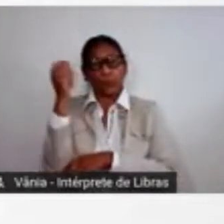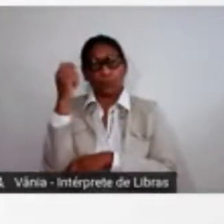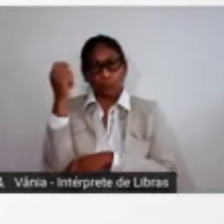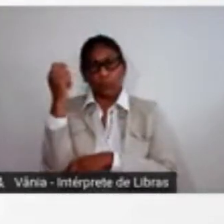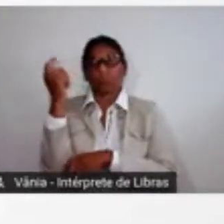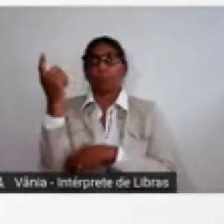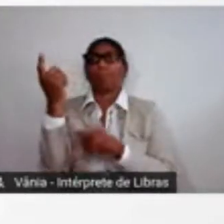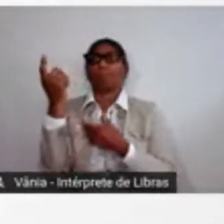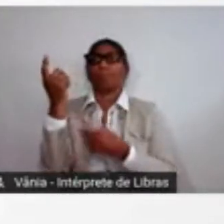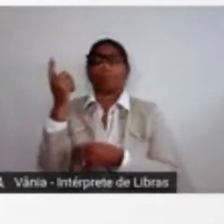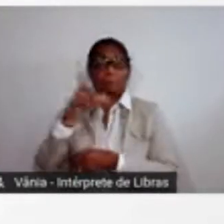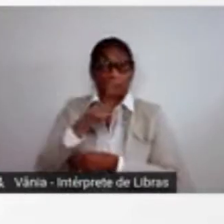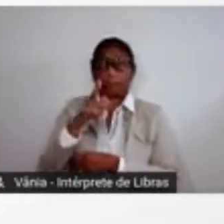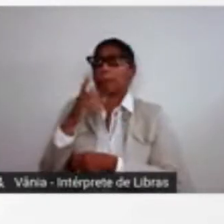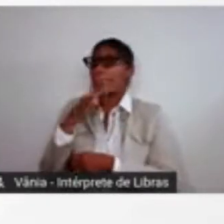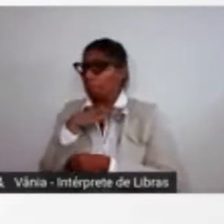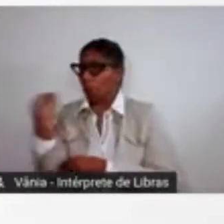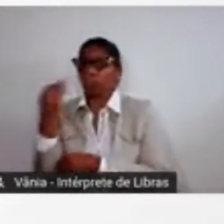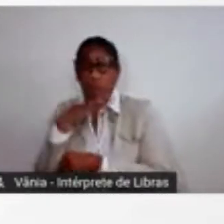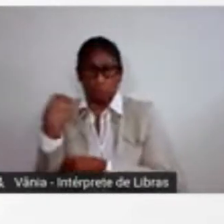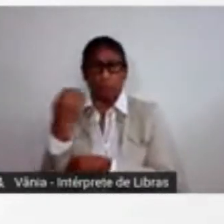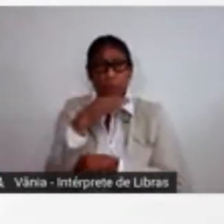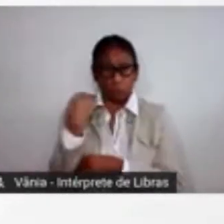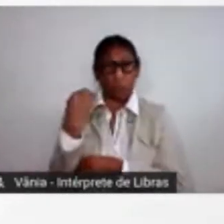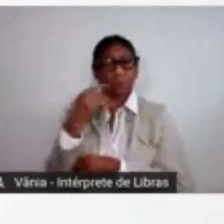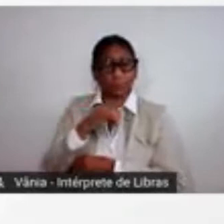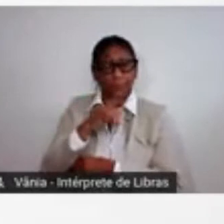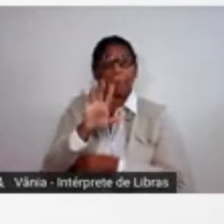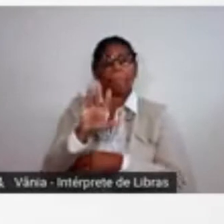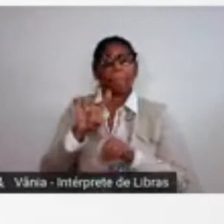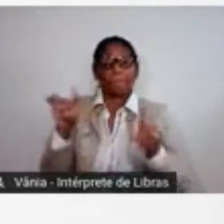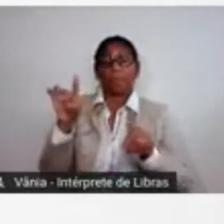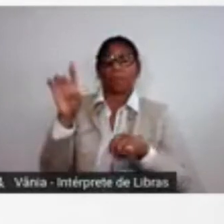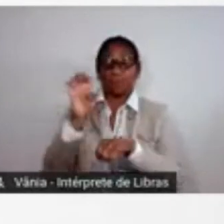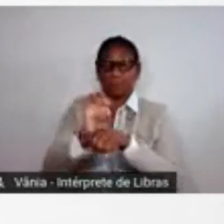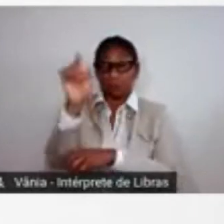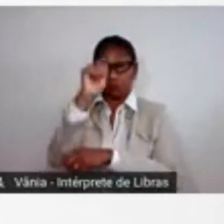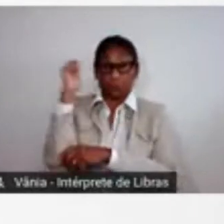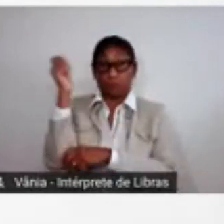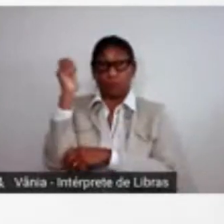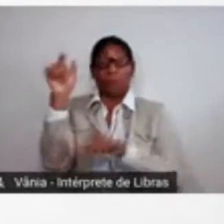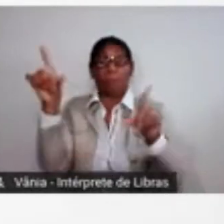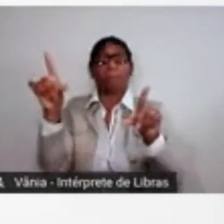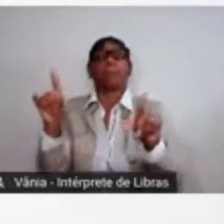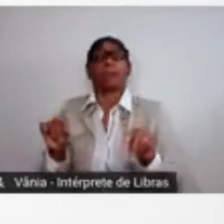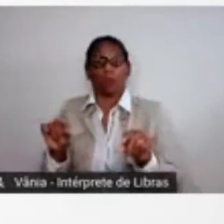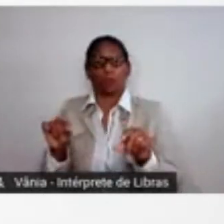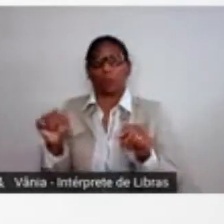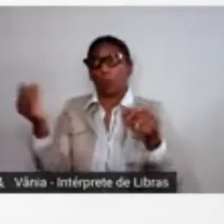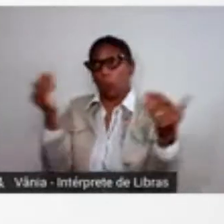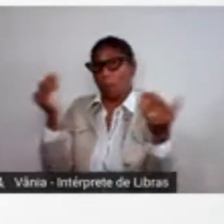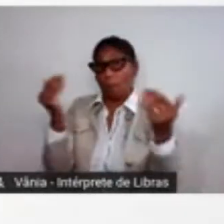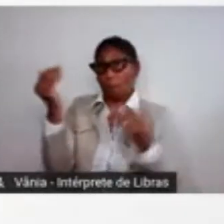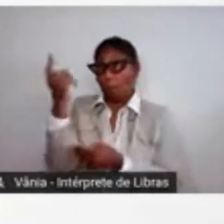as menores taxas de letalidade entre os estados brasileiros. Mesmo assim, como eu tenho